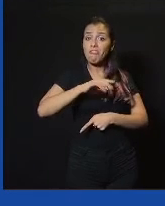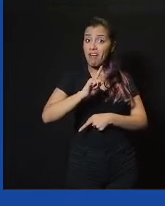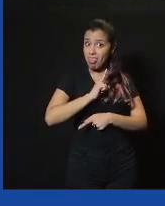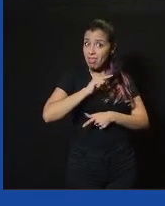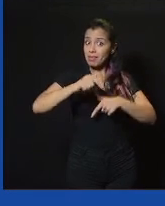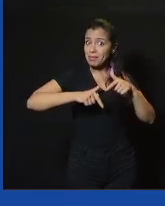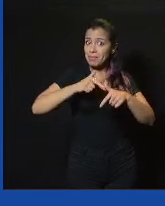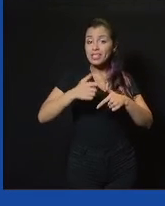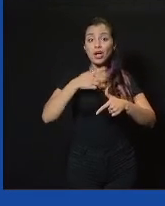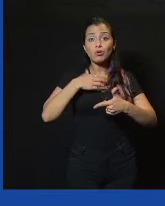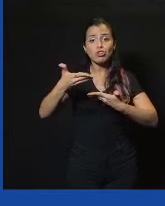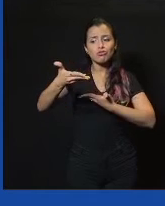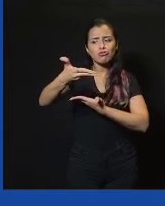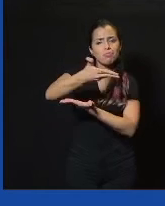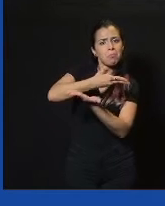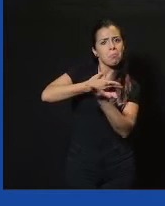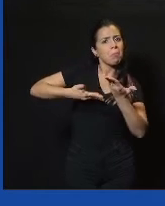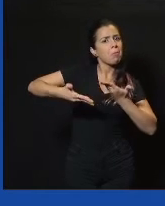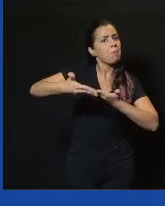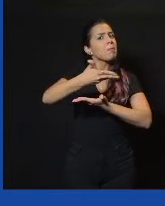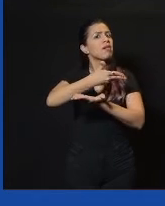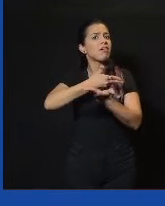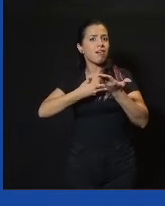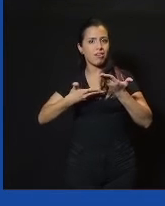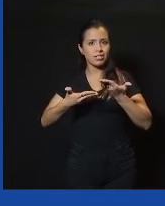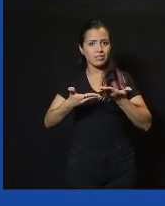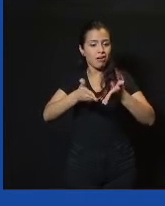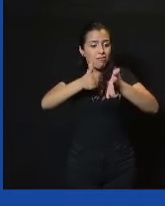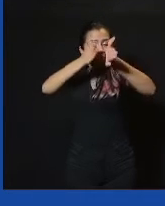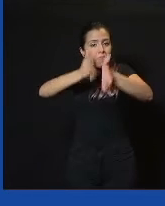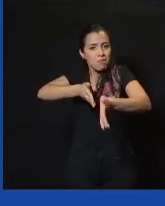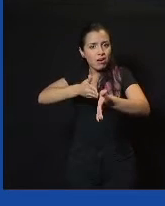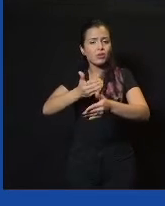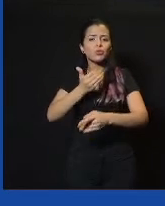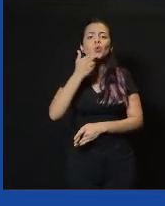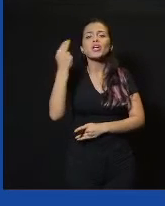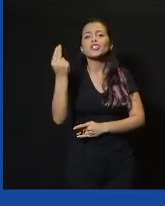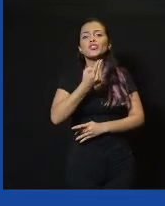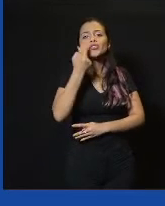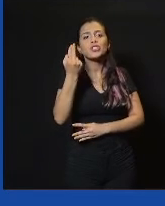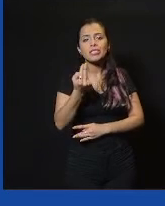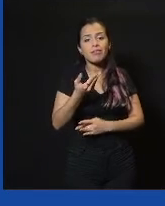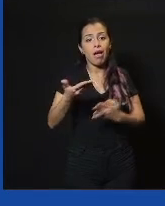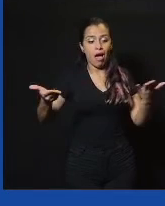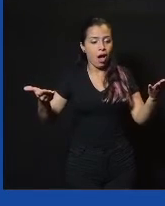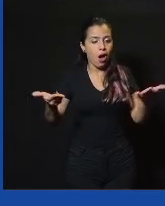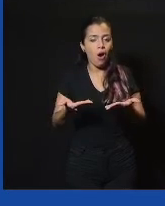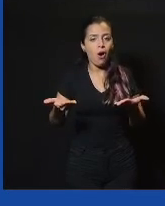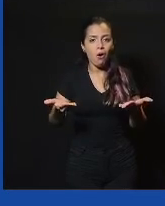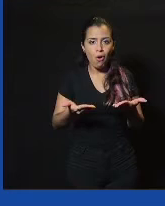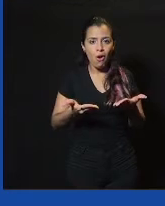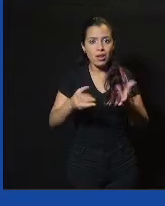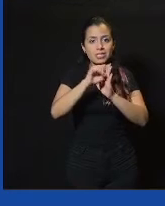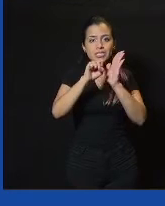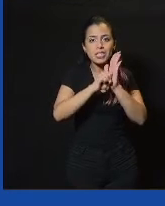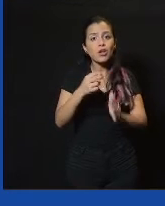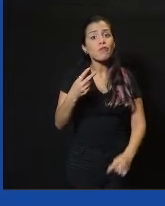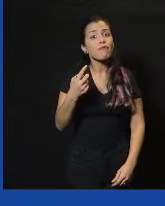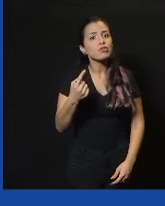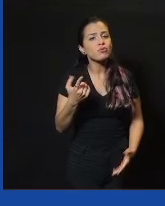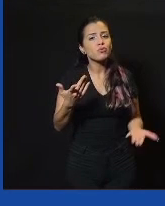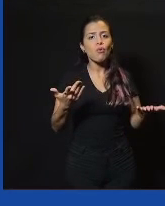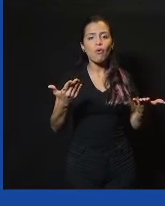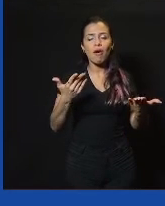roda que ela gira por si só. Sim. Né? Não adianta a gente chegar nesse momento, em pleno século XXI, e achar